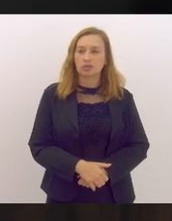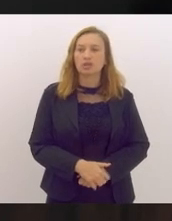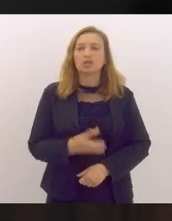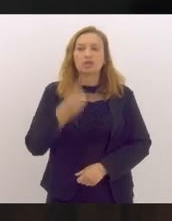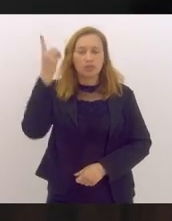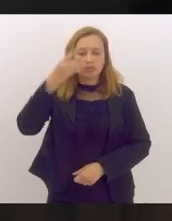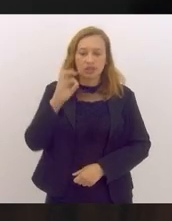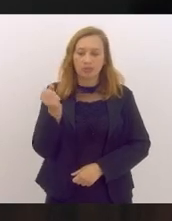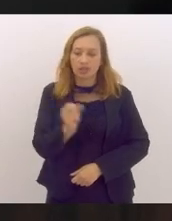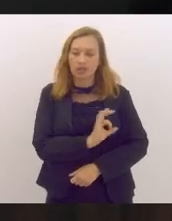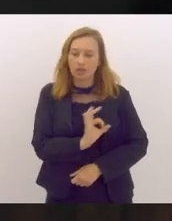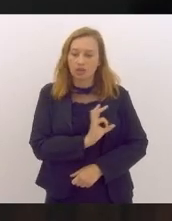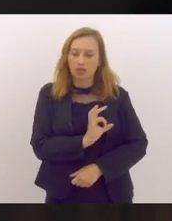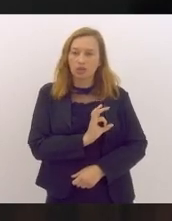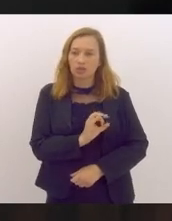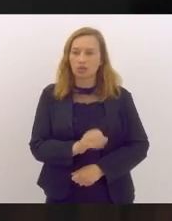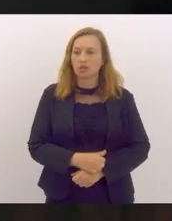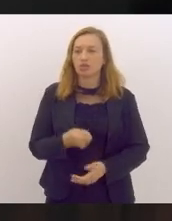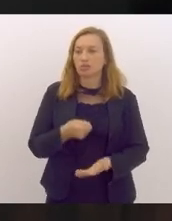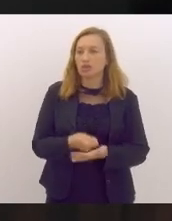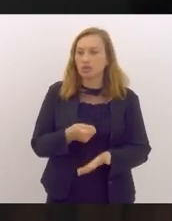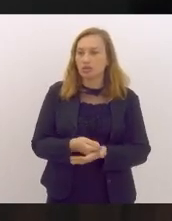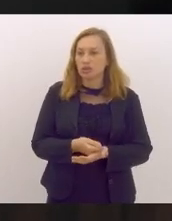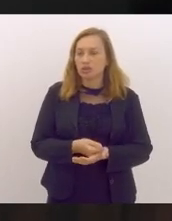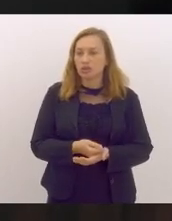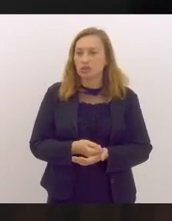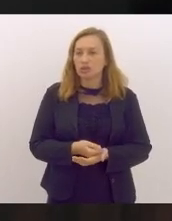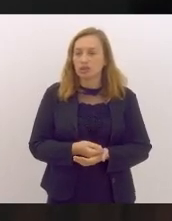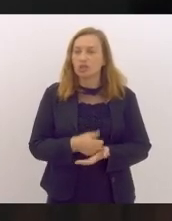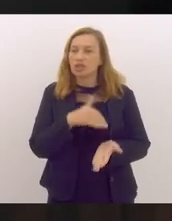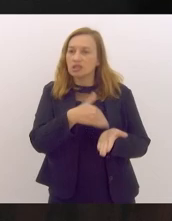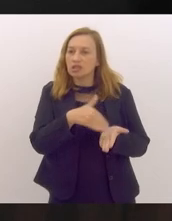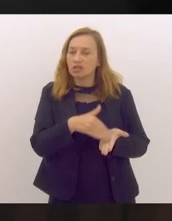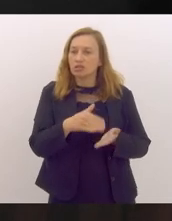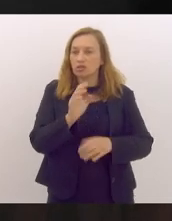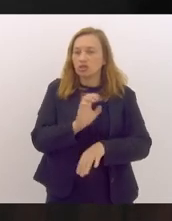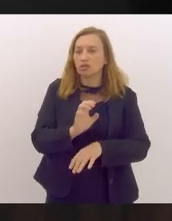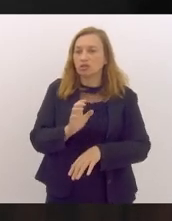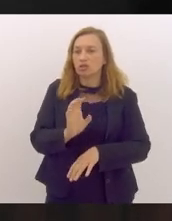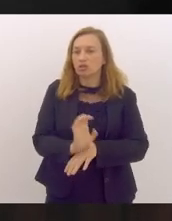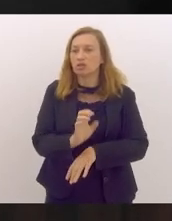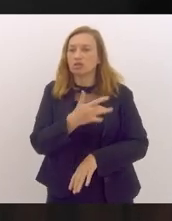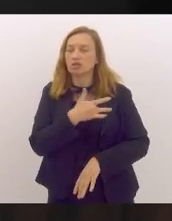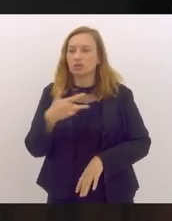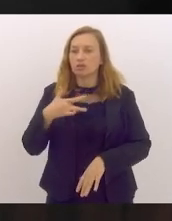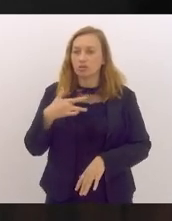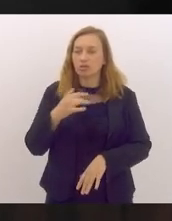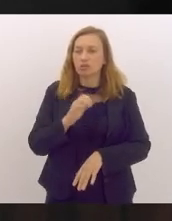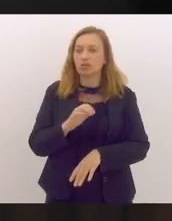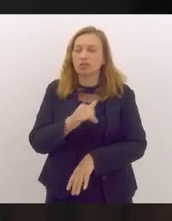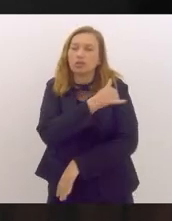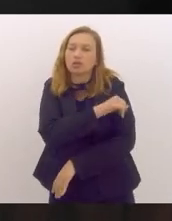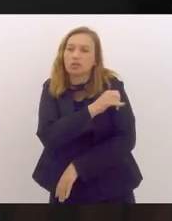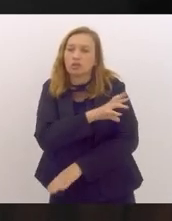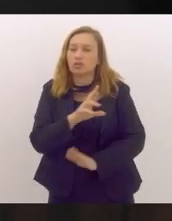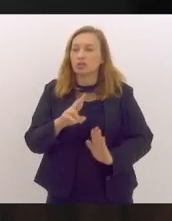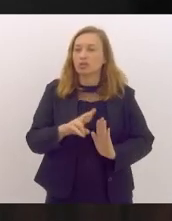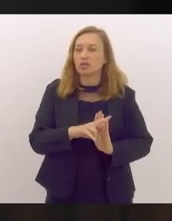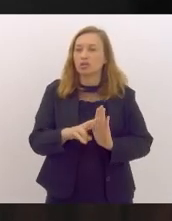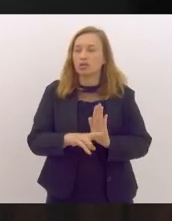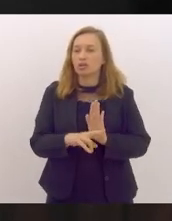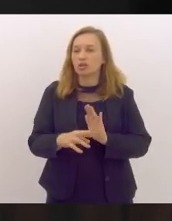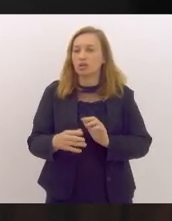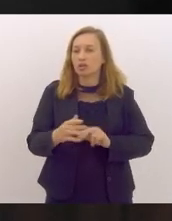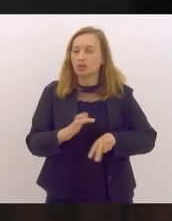deputada Marta Rocha, que estabelece a obrigatoriedade da Secretaria de Estado de Saúde do Estado de Janeiro definir os critérios de atendimento aos